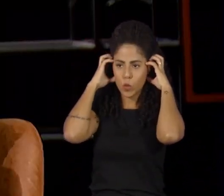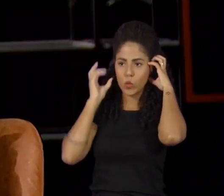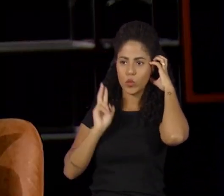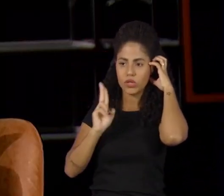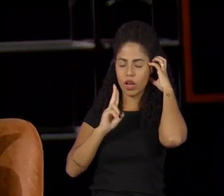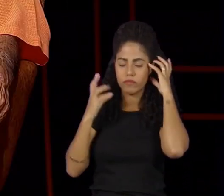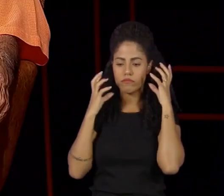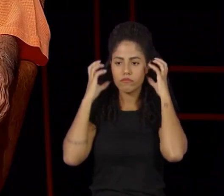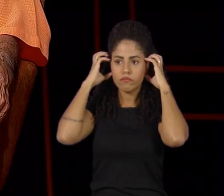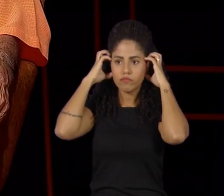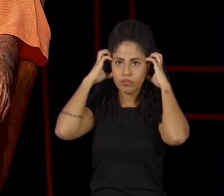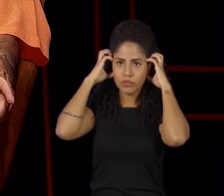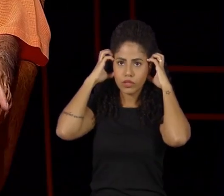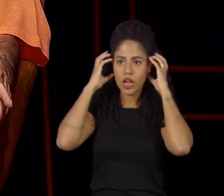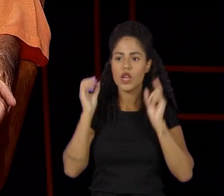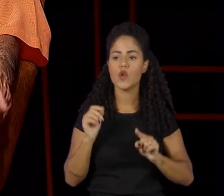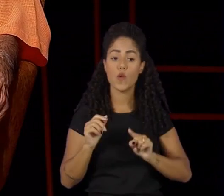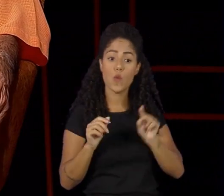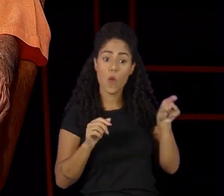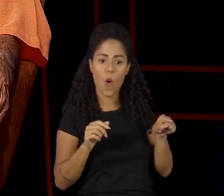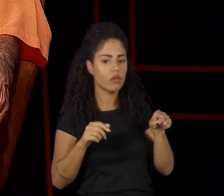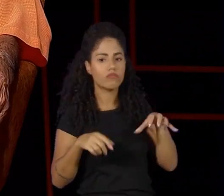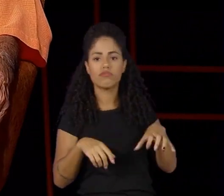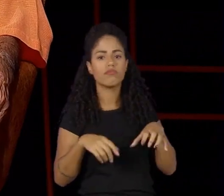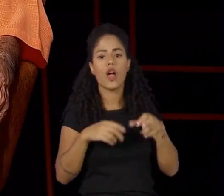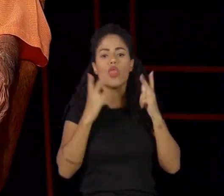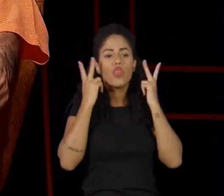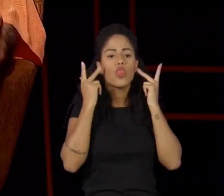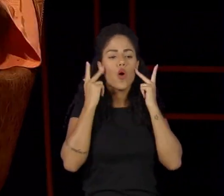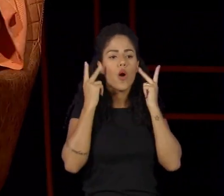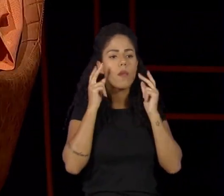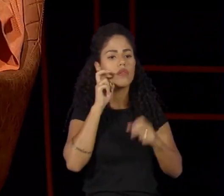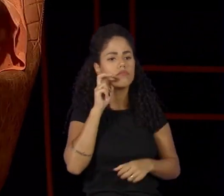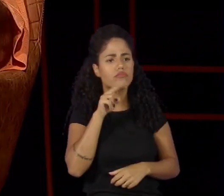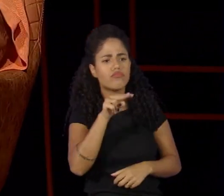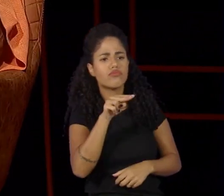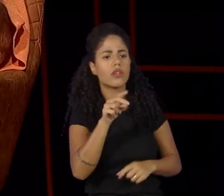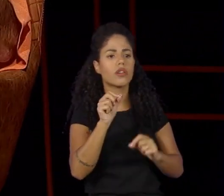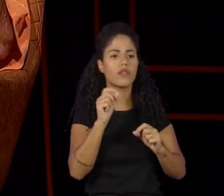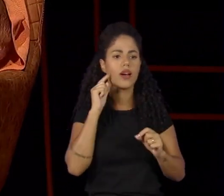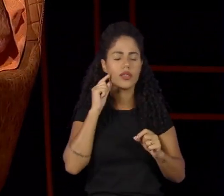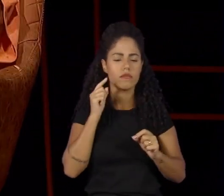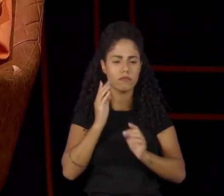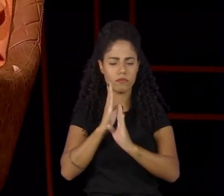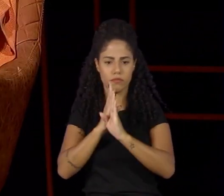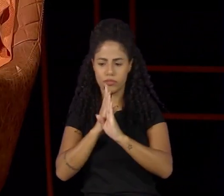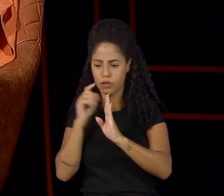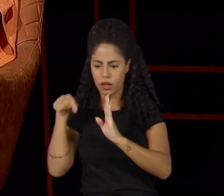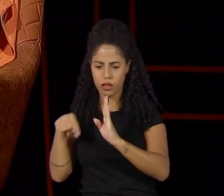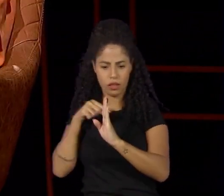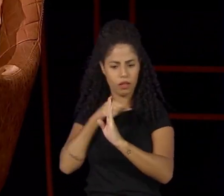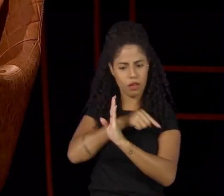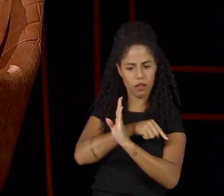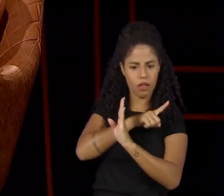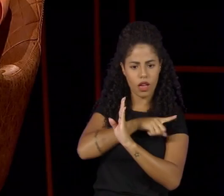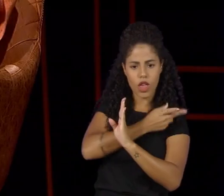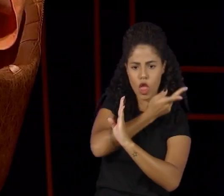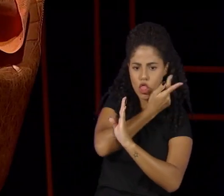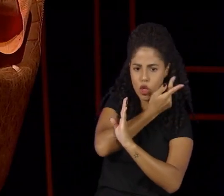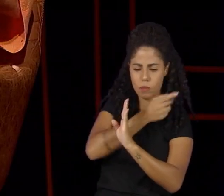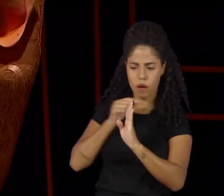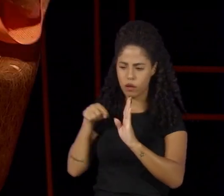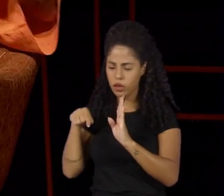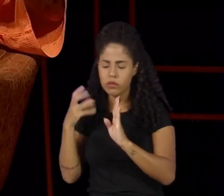E o público do Tchekhov não, ouvia, inclusive às vezes vazava e tal, mas essa era a proposta. Tem duas